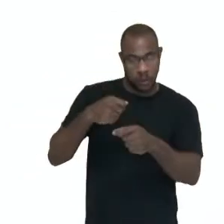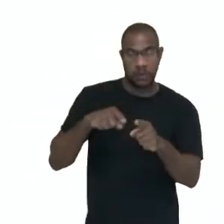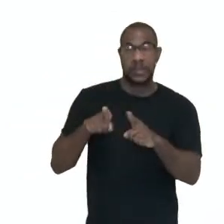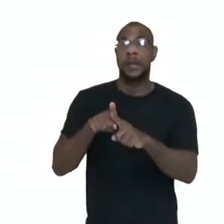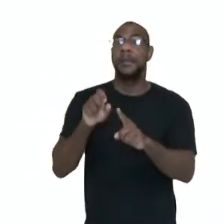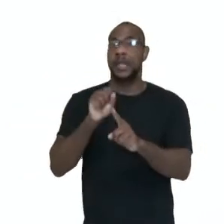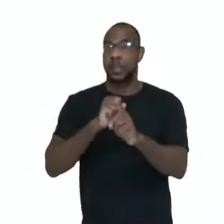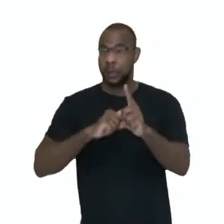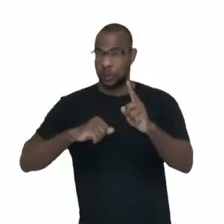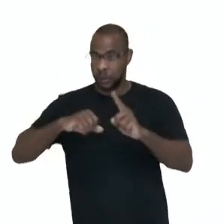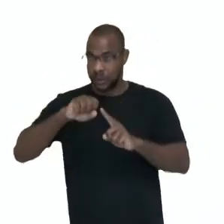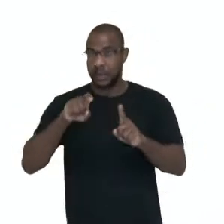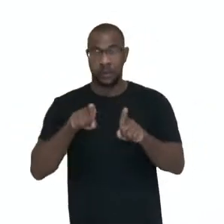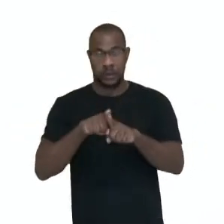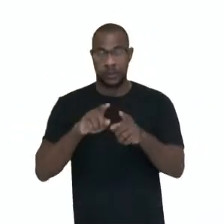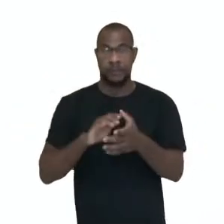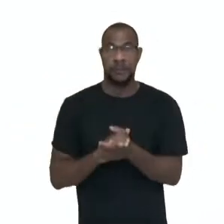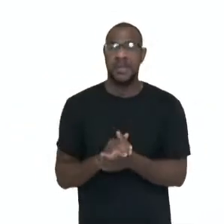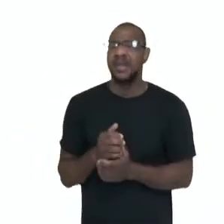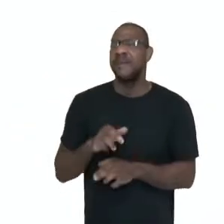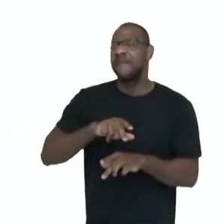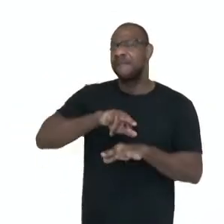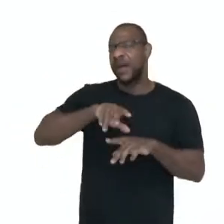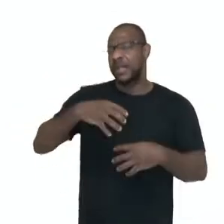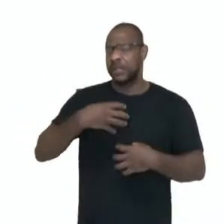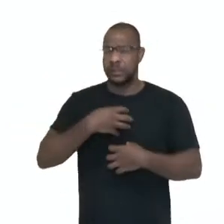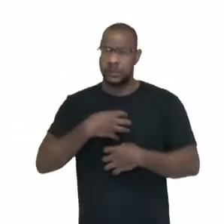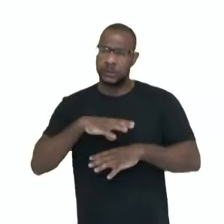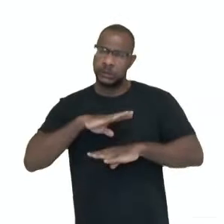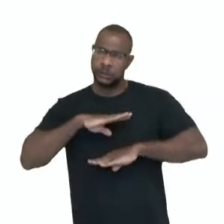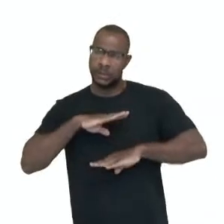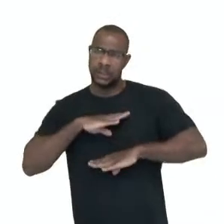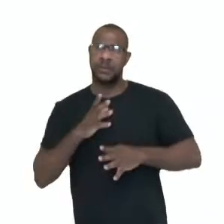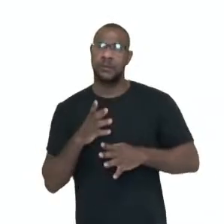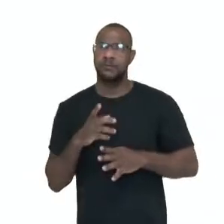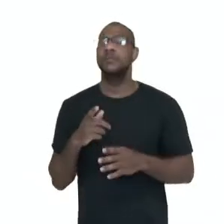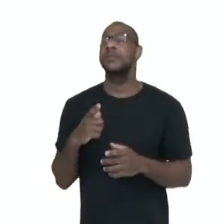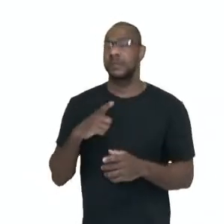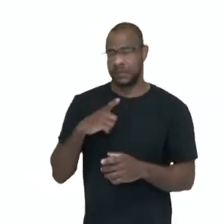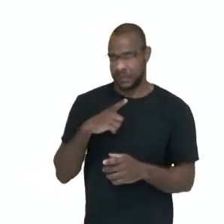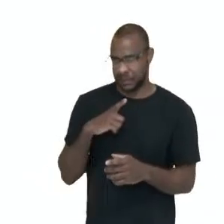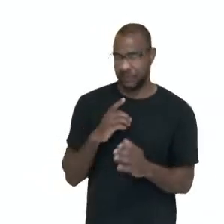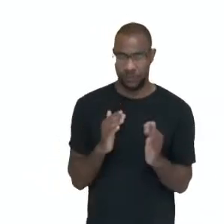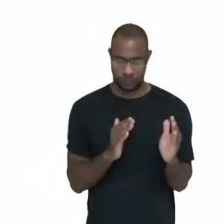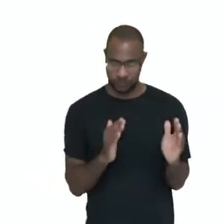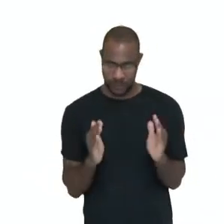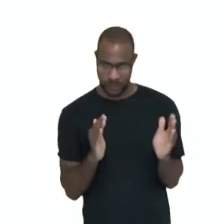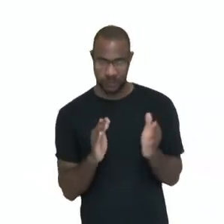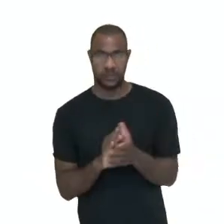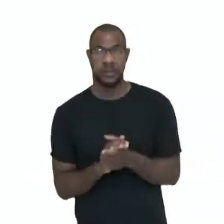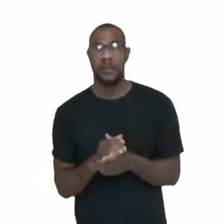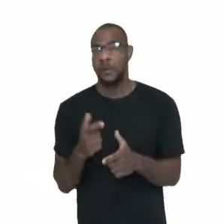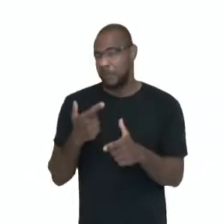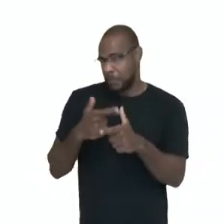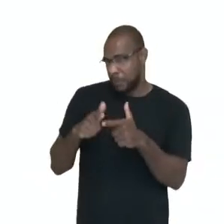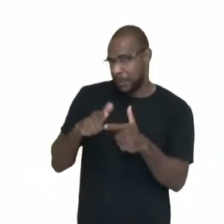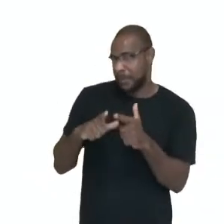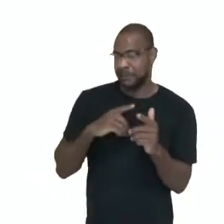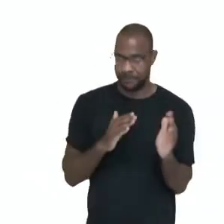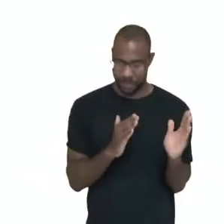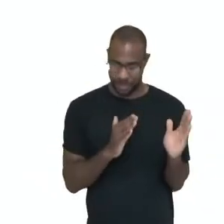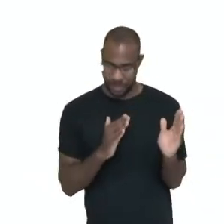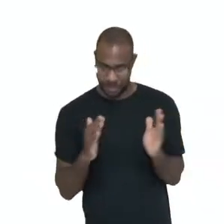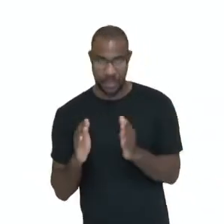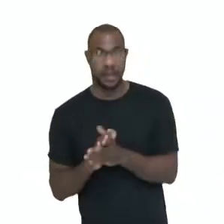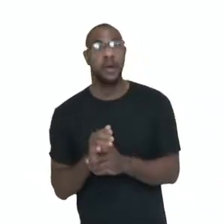lógico que várias situações foram atravessadas durante o período. Uma delas, logicamente, que temos que resgatar são